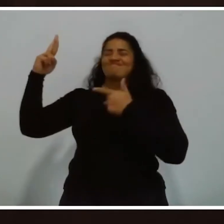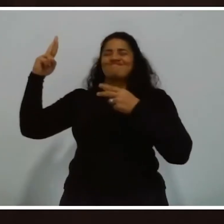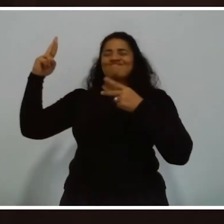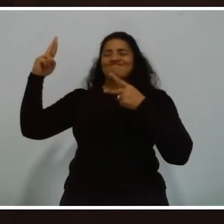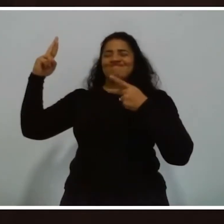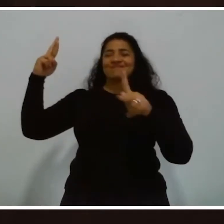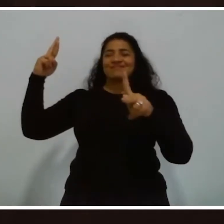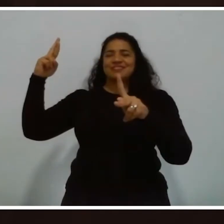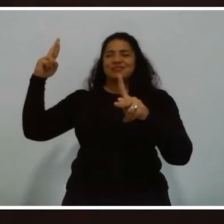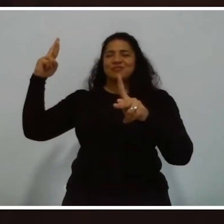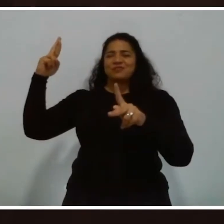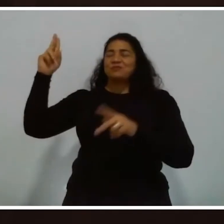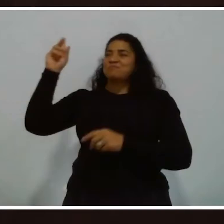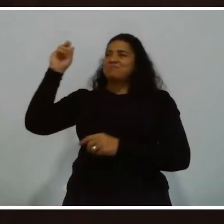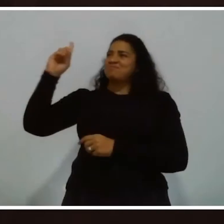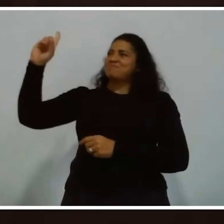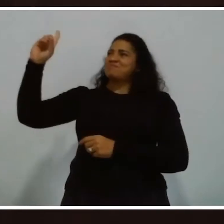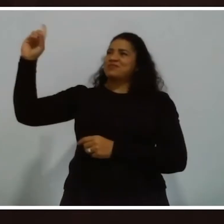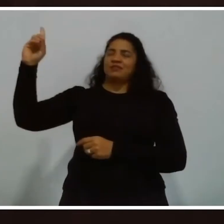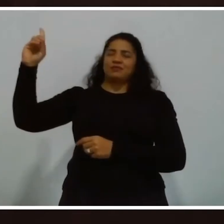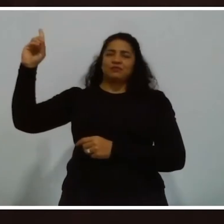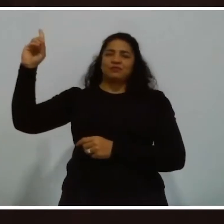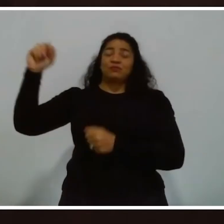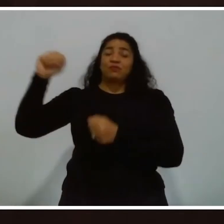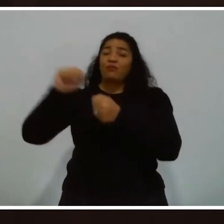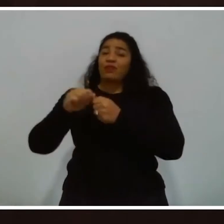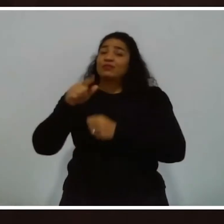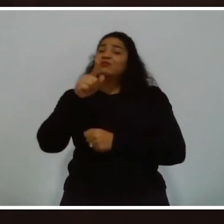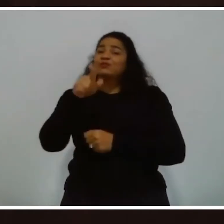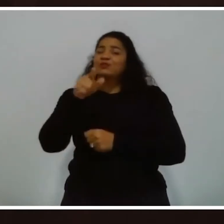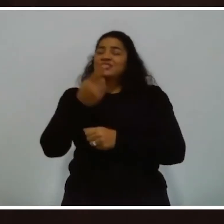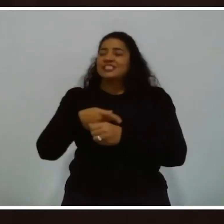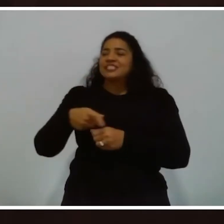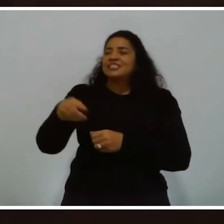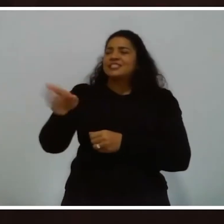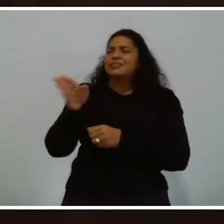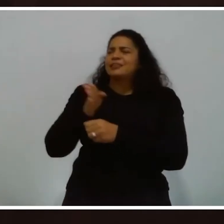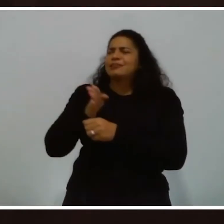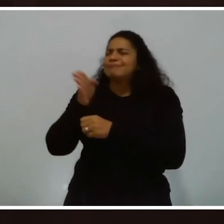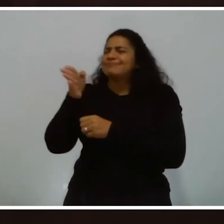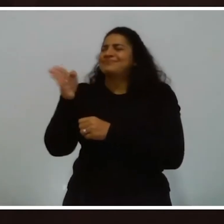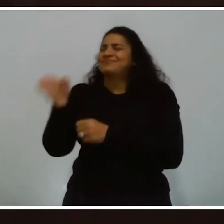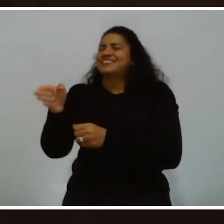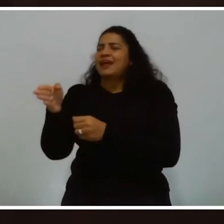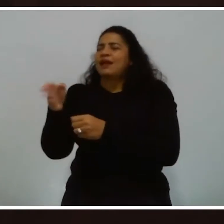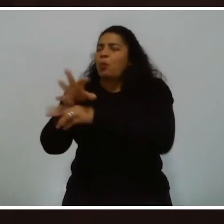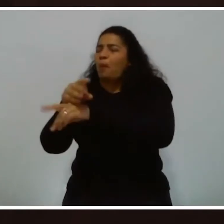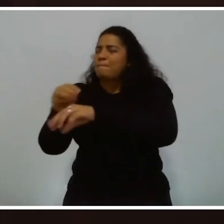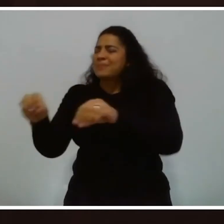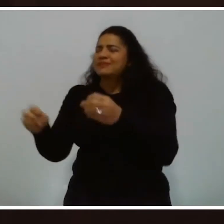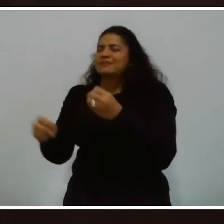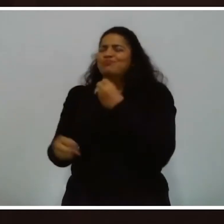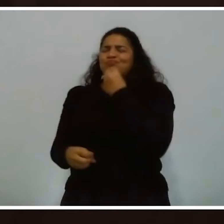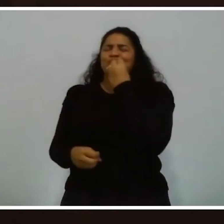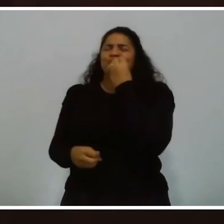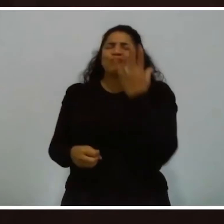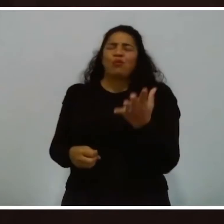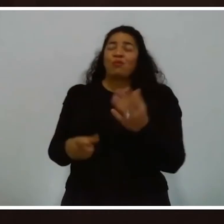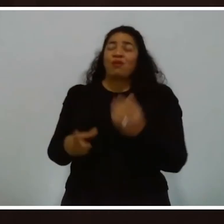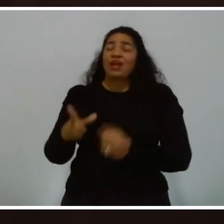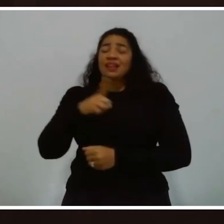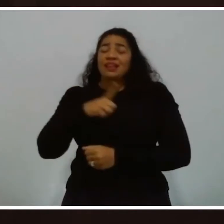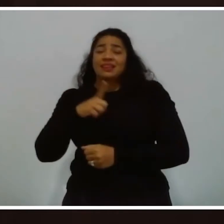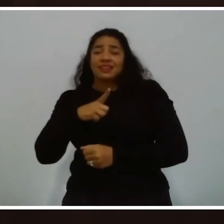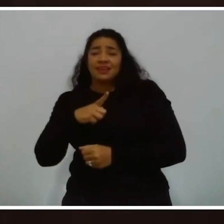boa terra, terra de ribeiros de águas, de fontes, de mananciais